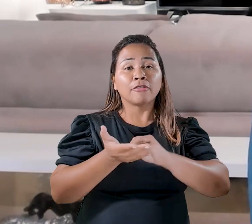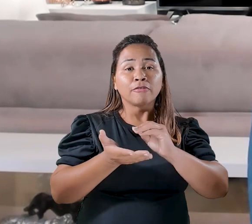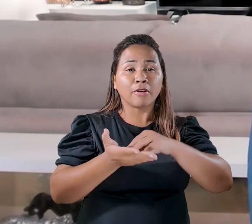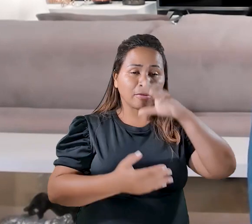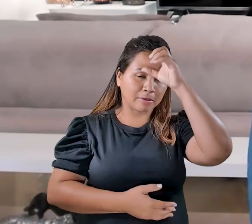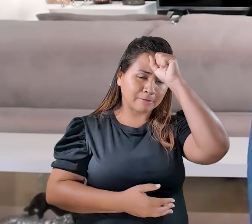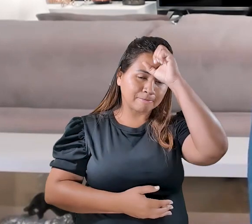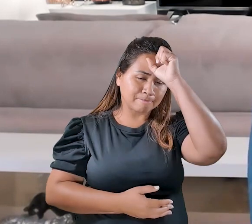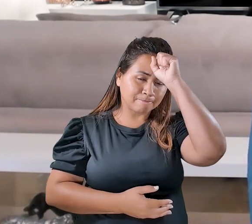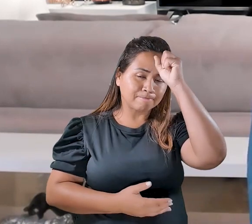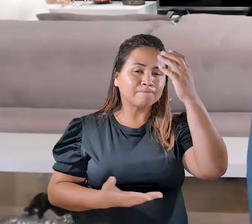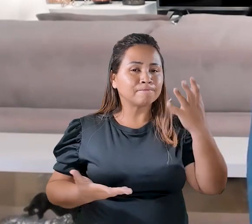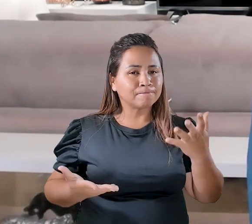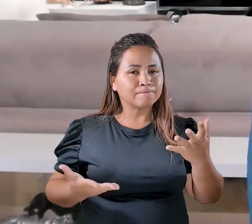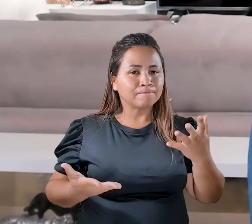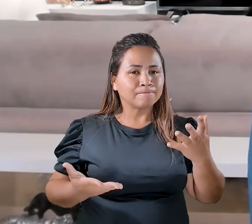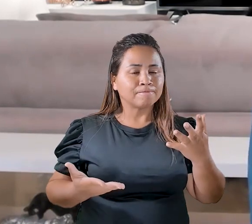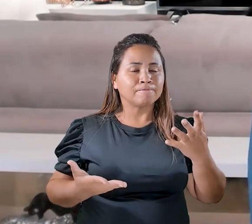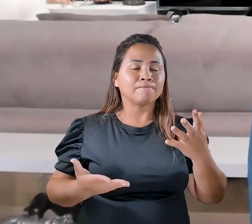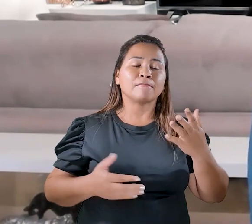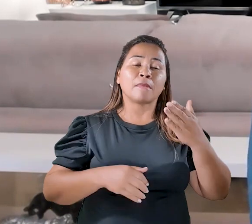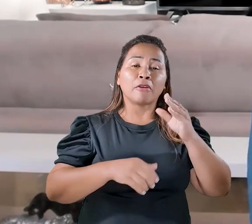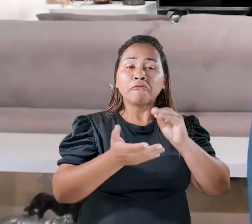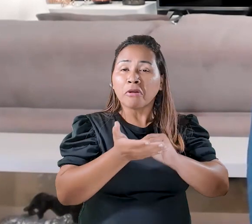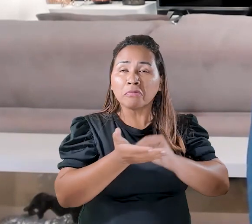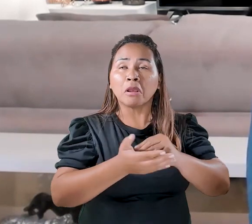conhecimento, talvez treinamento,